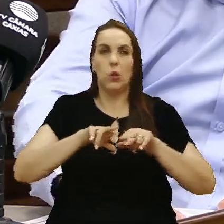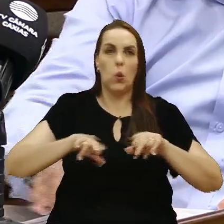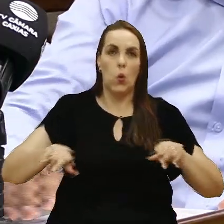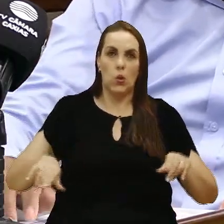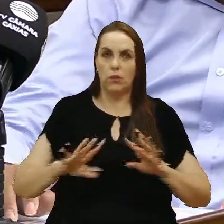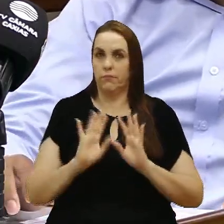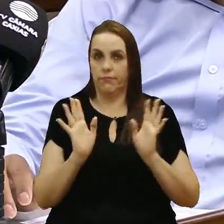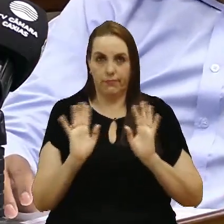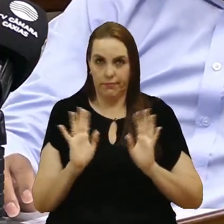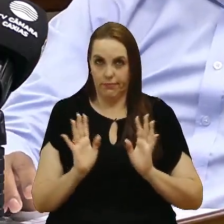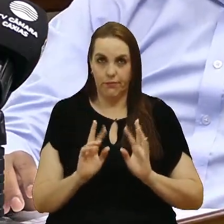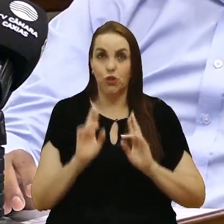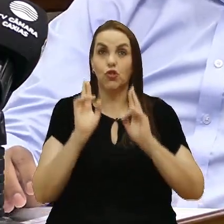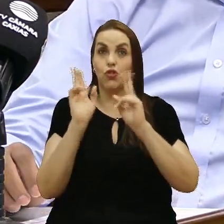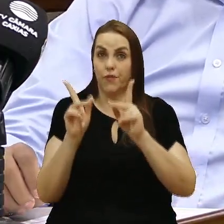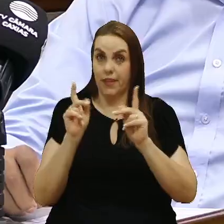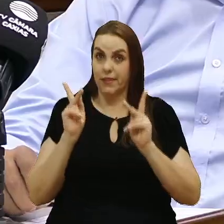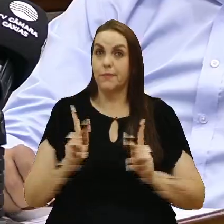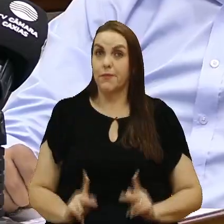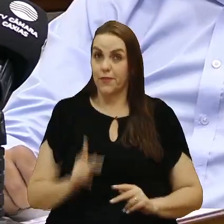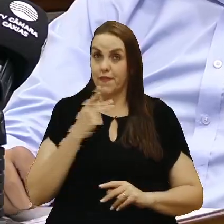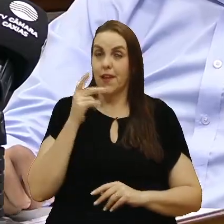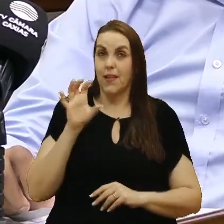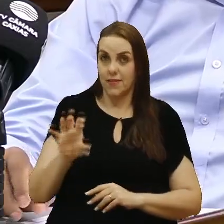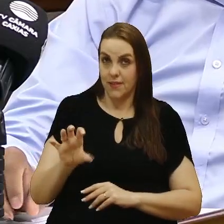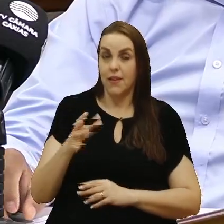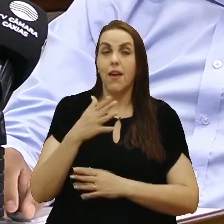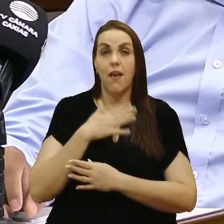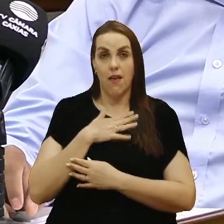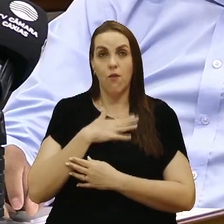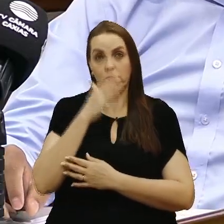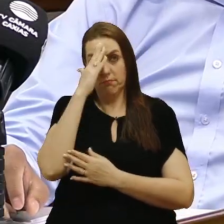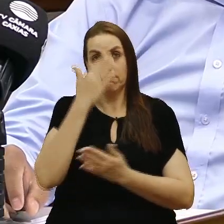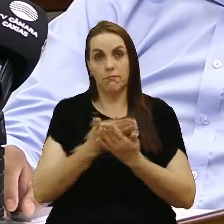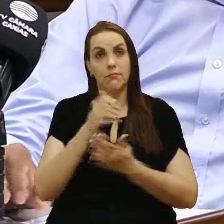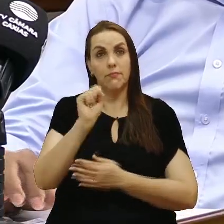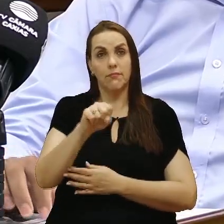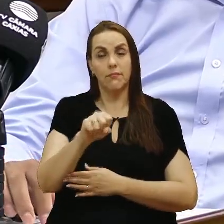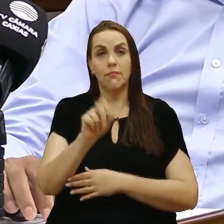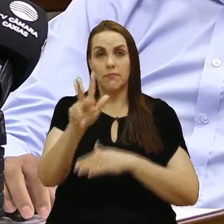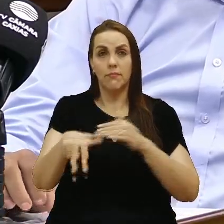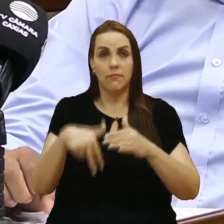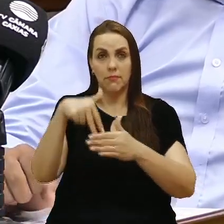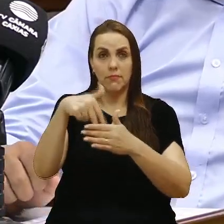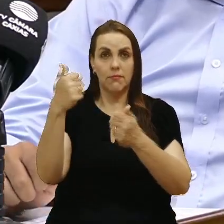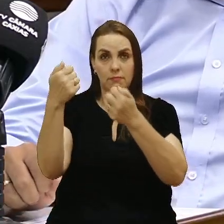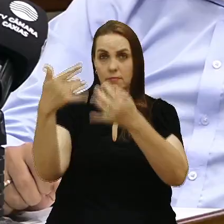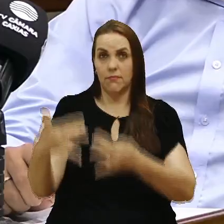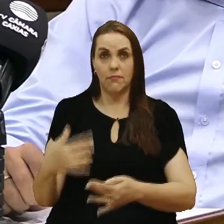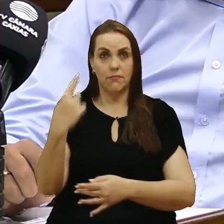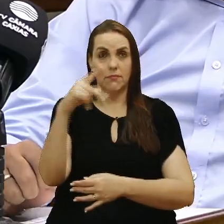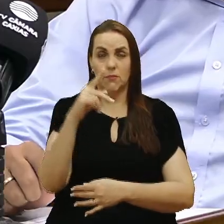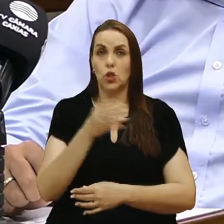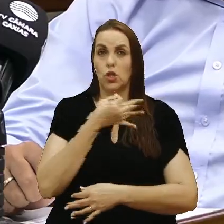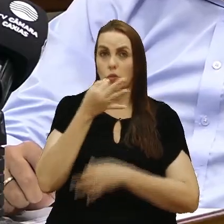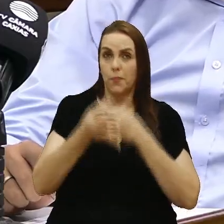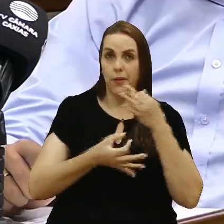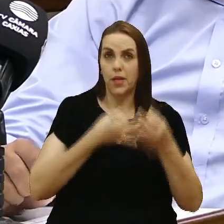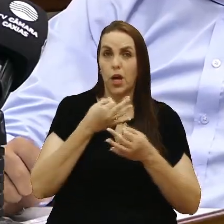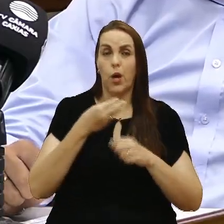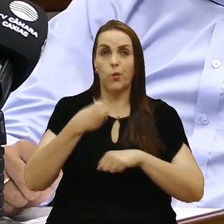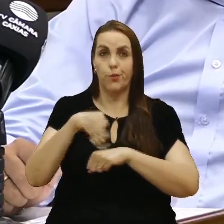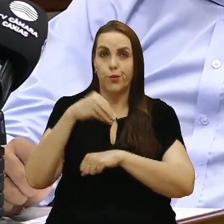coisas. Diferente desse, eu acho que aqui sim é o lugar de falar, é o lugar de colocar as ideias, se você tem sugestões, se você tem